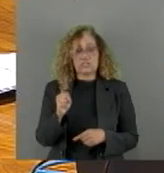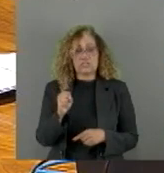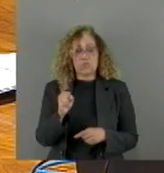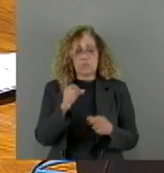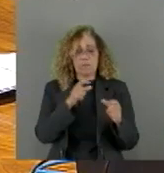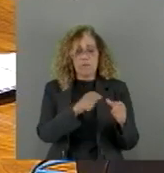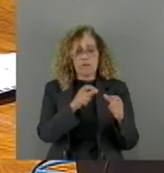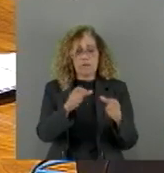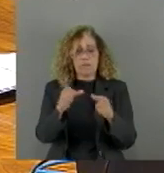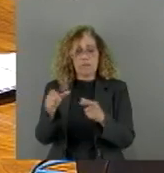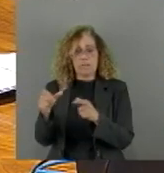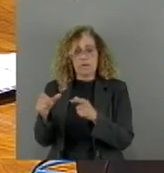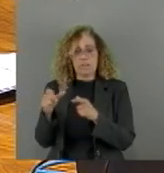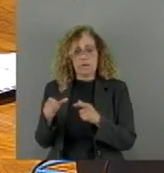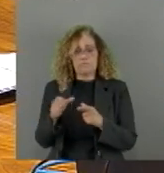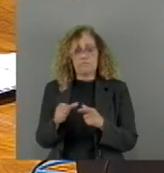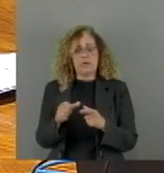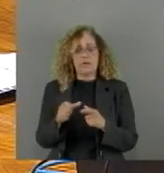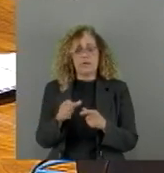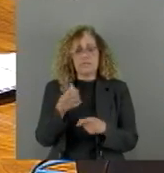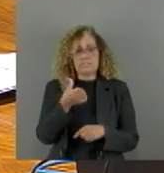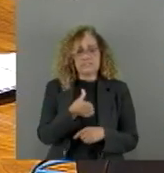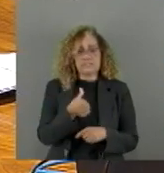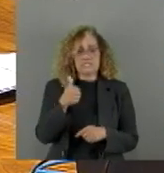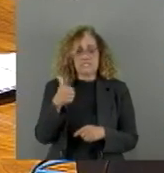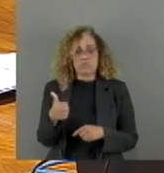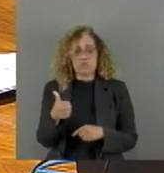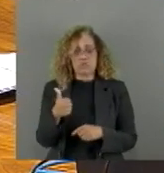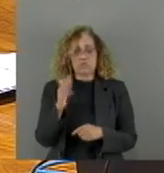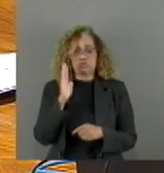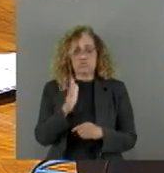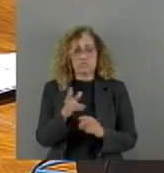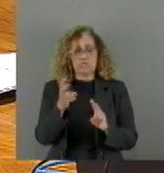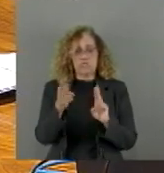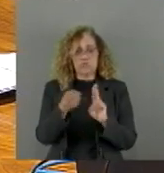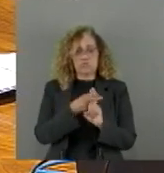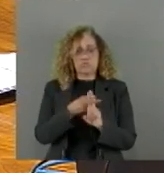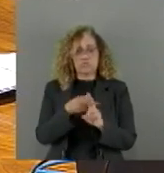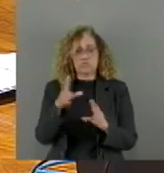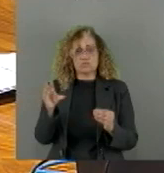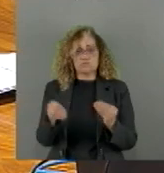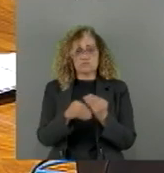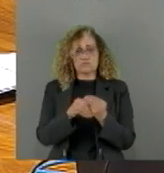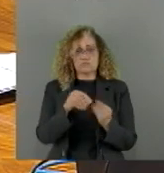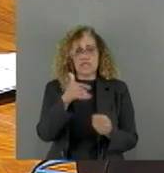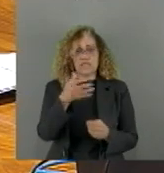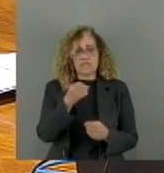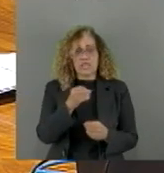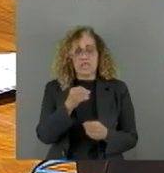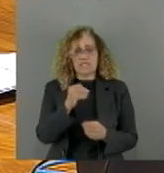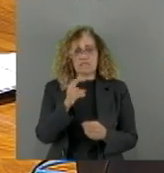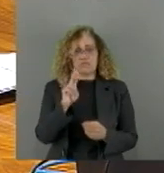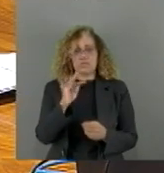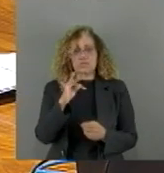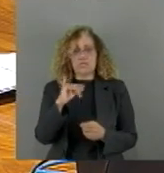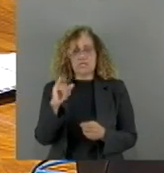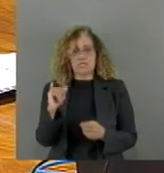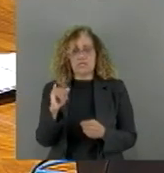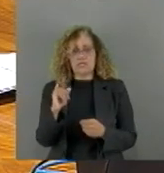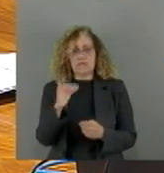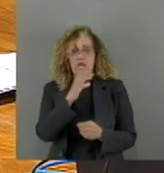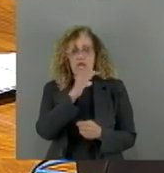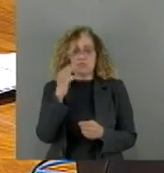no total dos quais 61 destinados ao SUS, incluindo 10 leitos de UTI geral